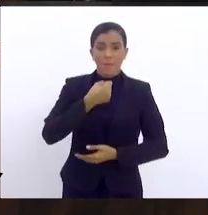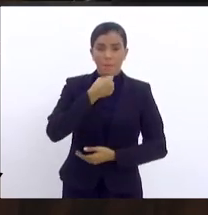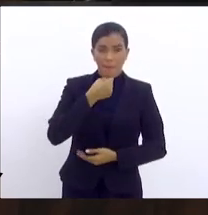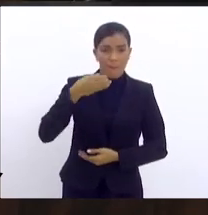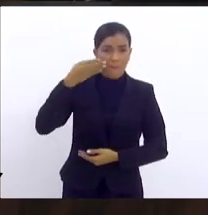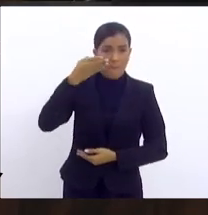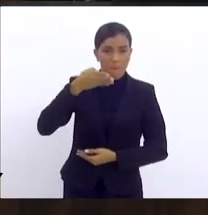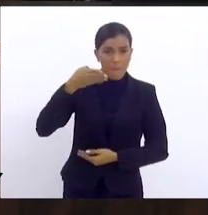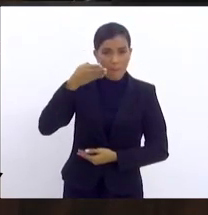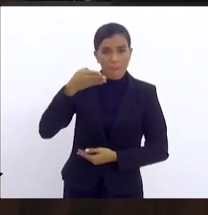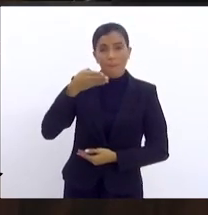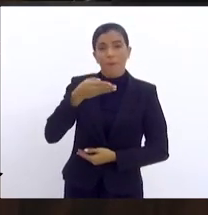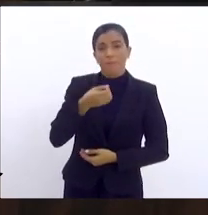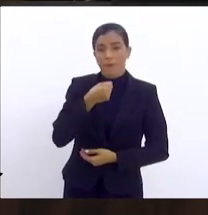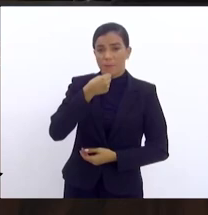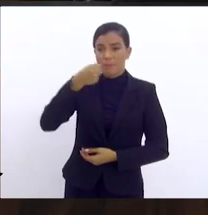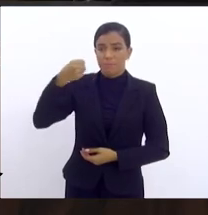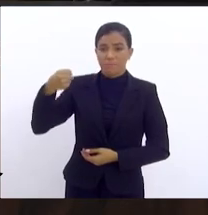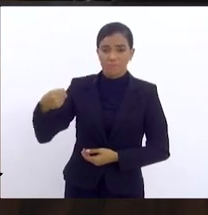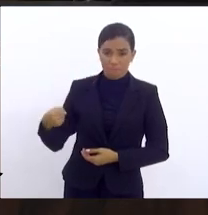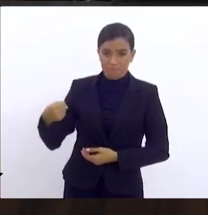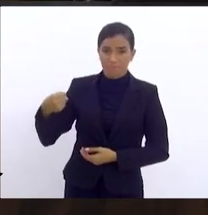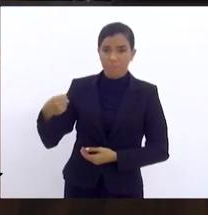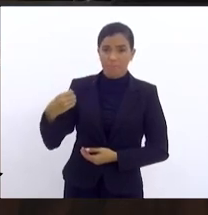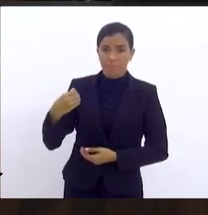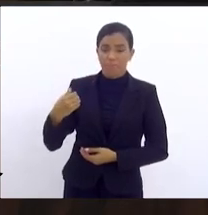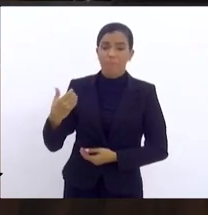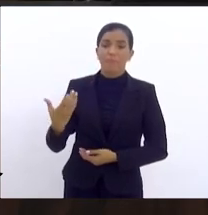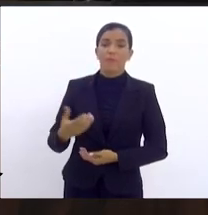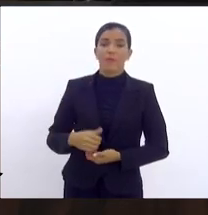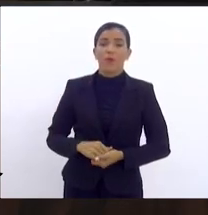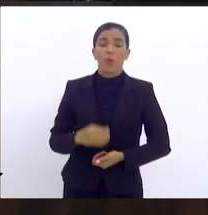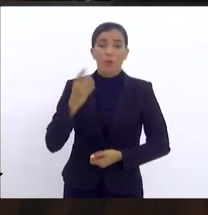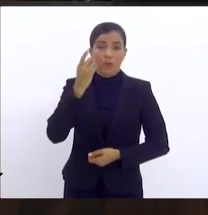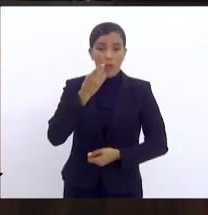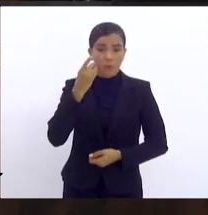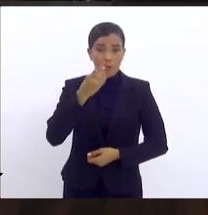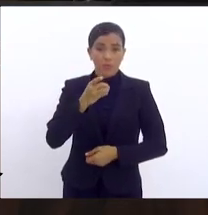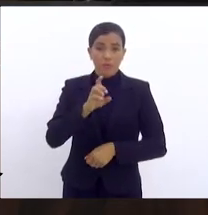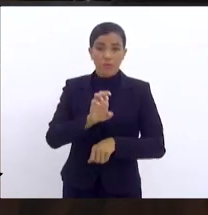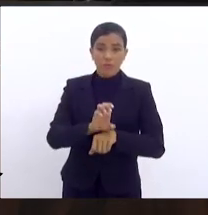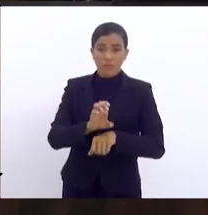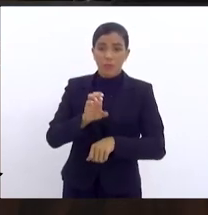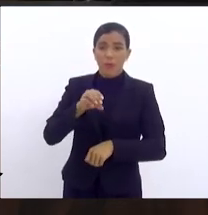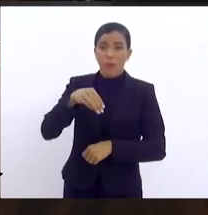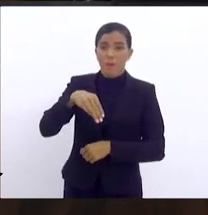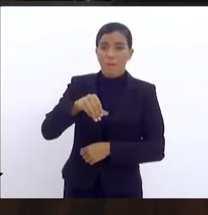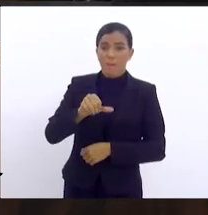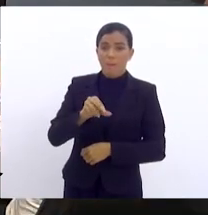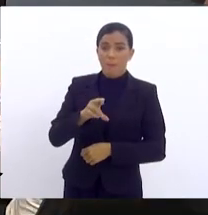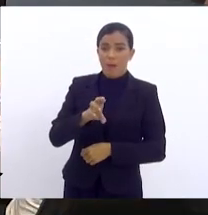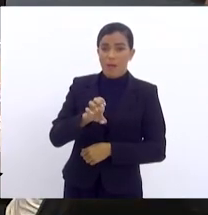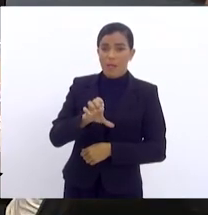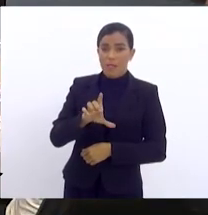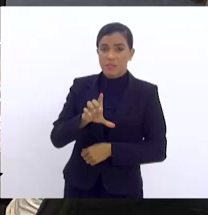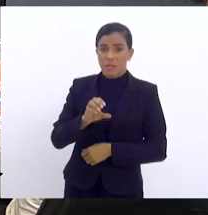palavra Então para que possa fazer suas considerações iniciais o deputado estadual Marcelo Dino